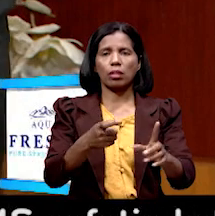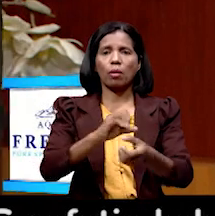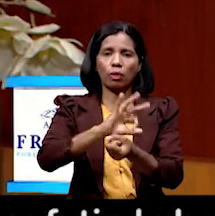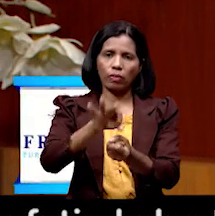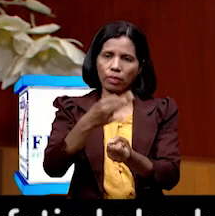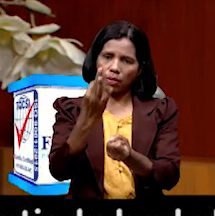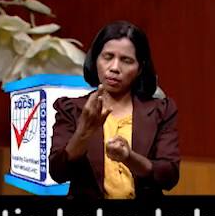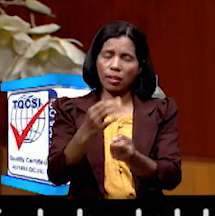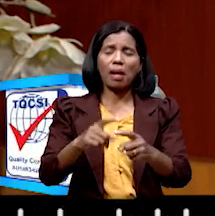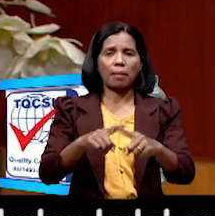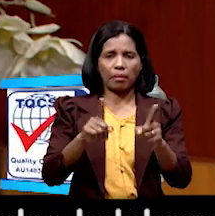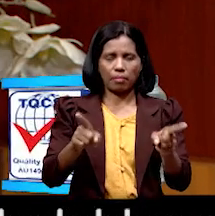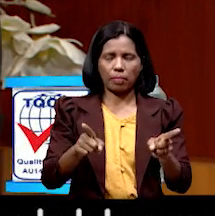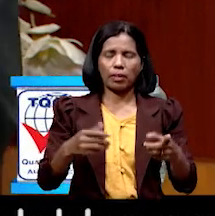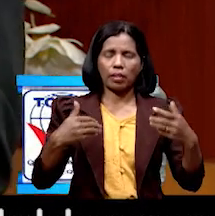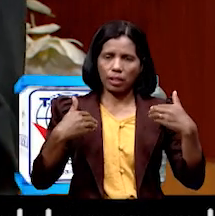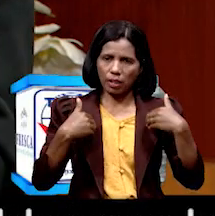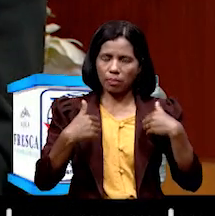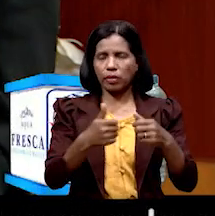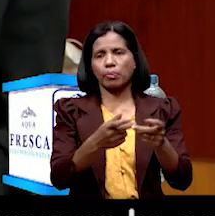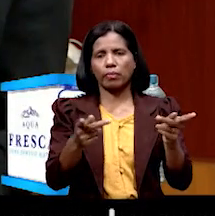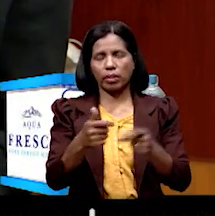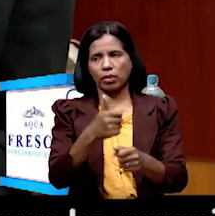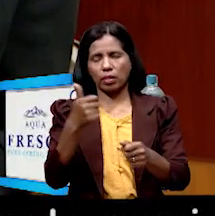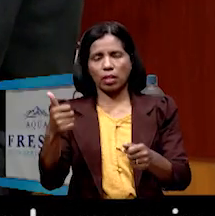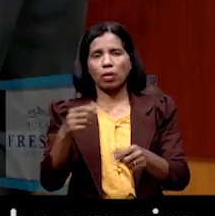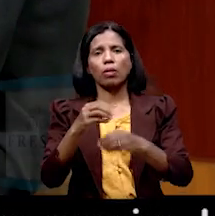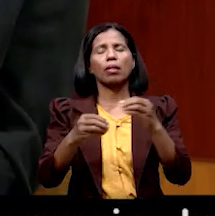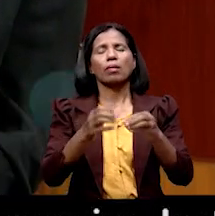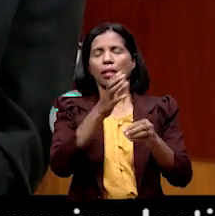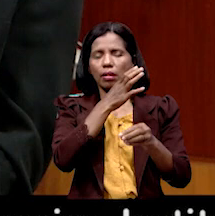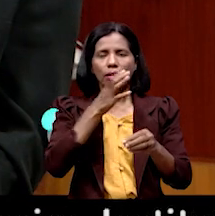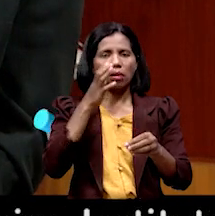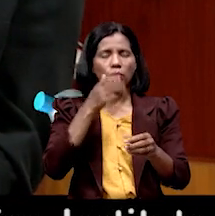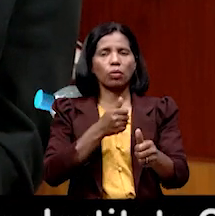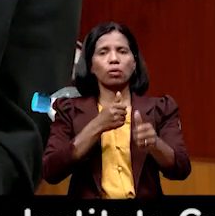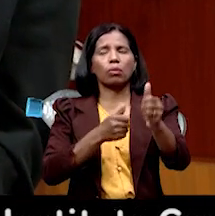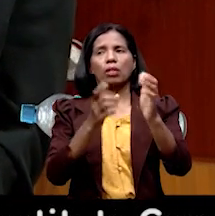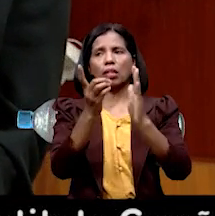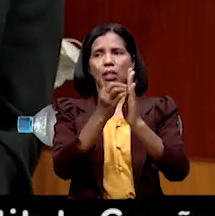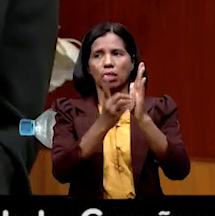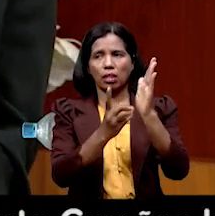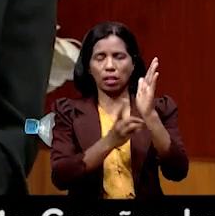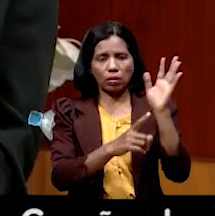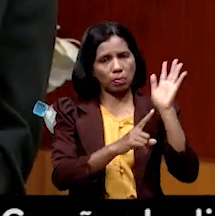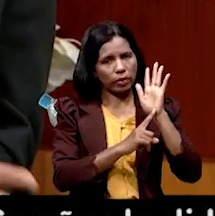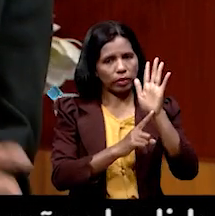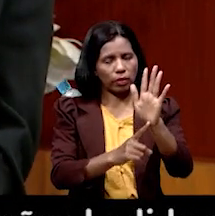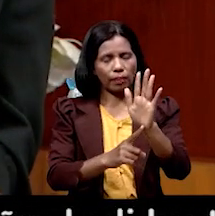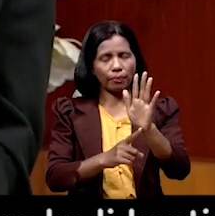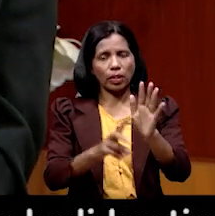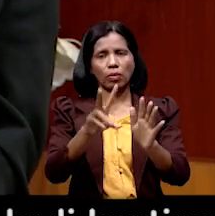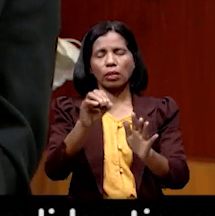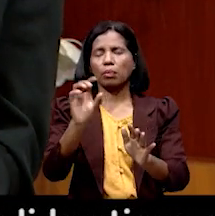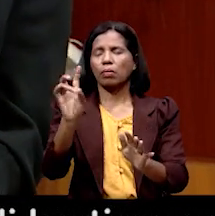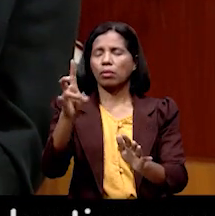ia setor, ia mos sorin selo, setor agrícola, e tir dados me vem maca a tudo. E 2007